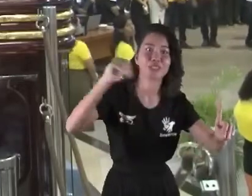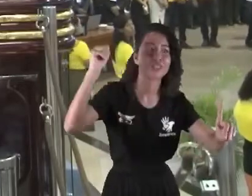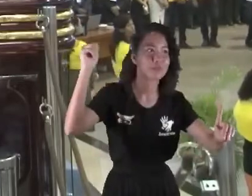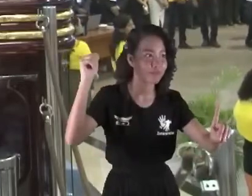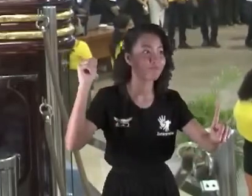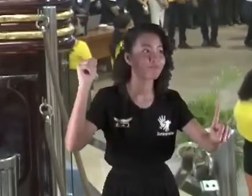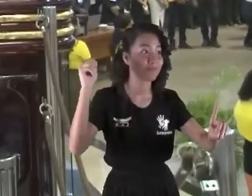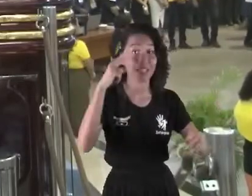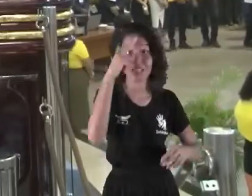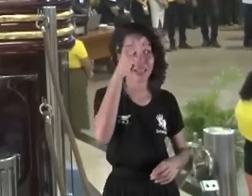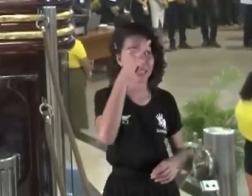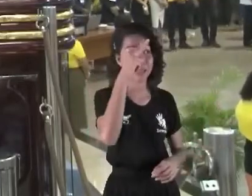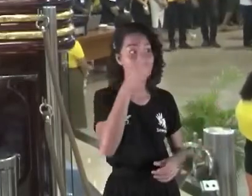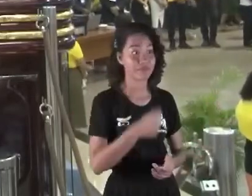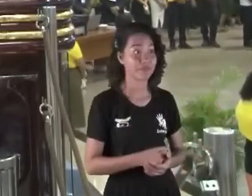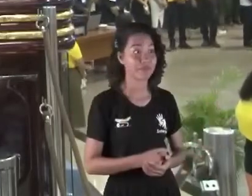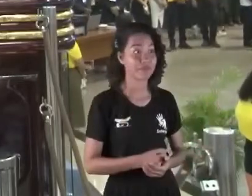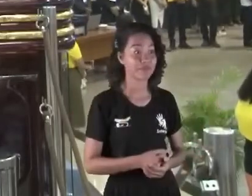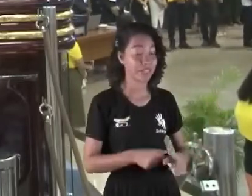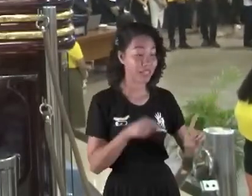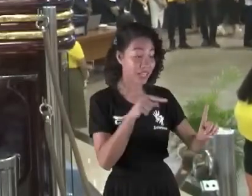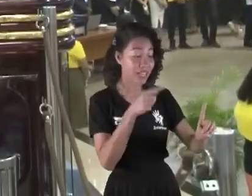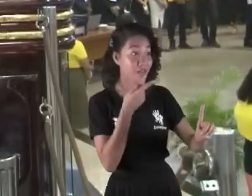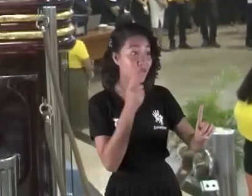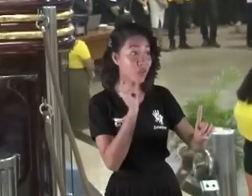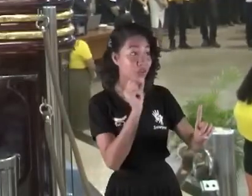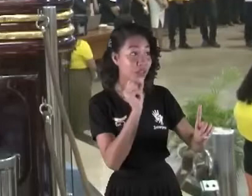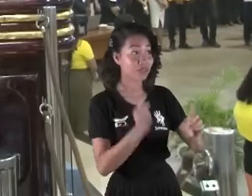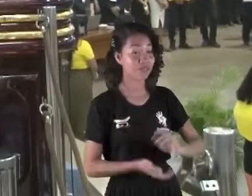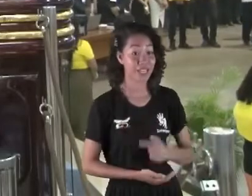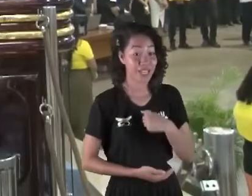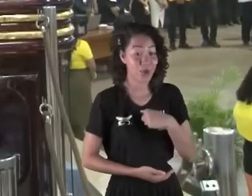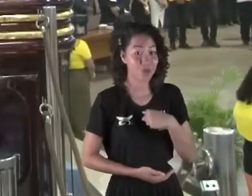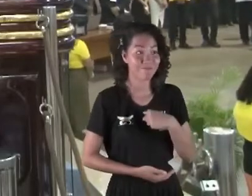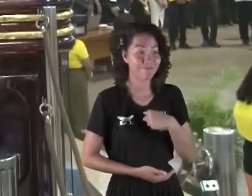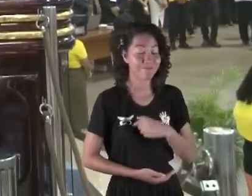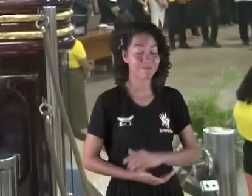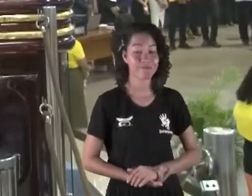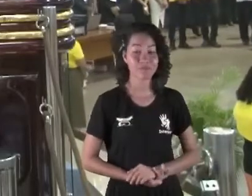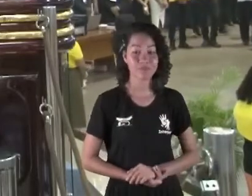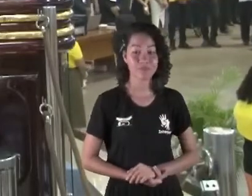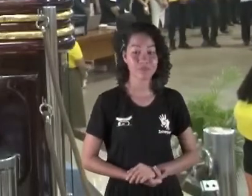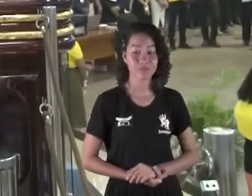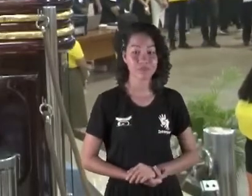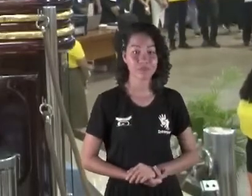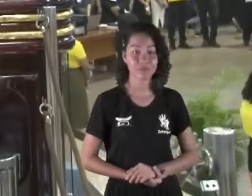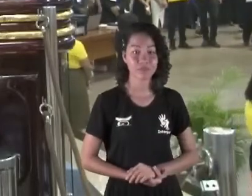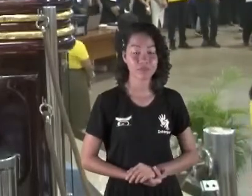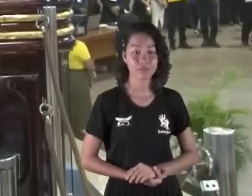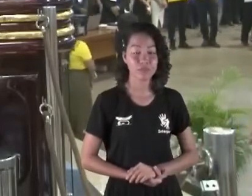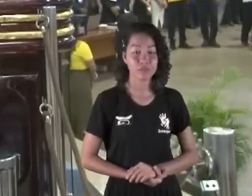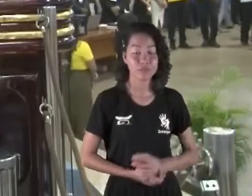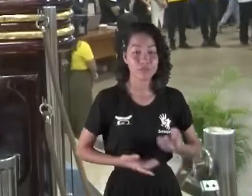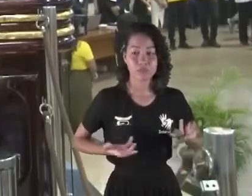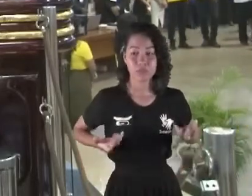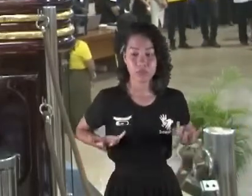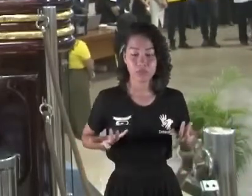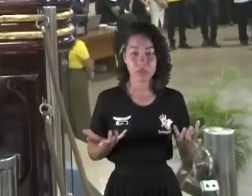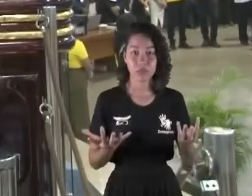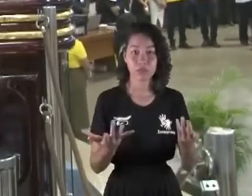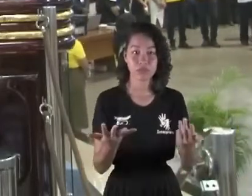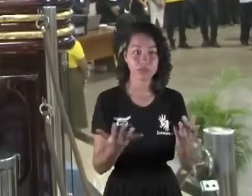diz: estava eu no meio dos exilados.